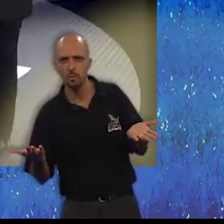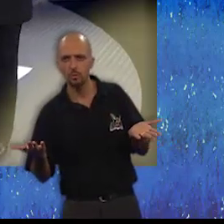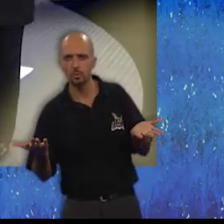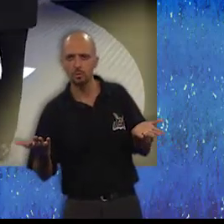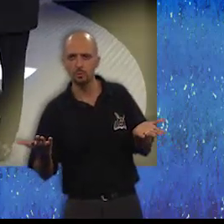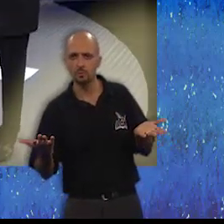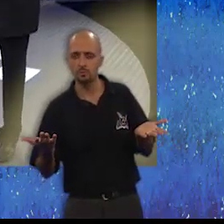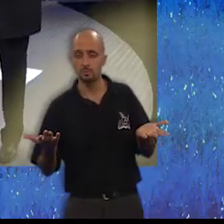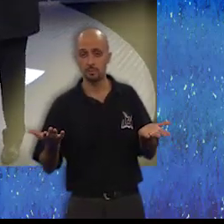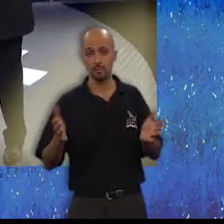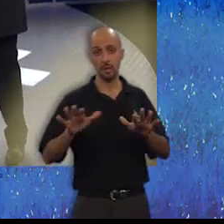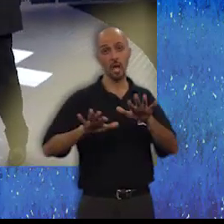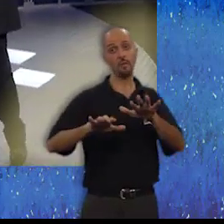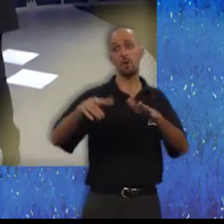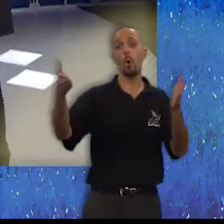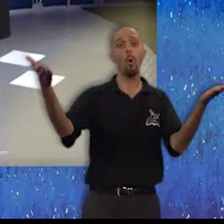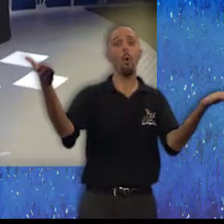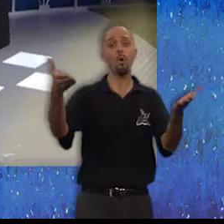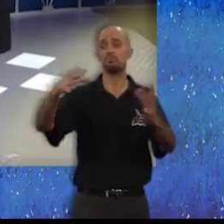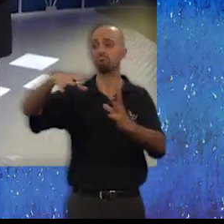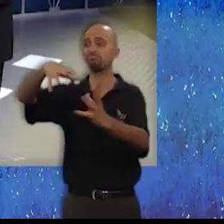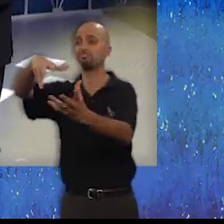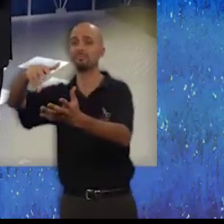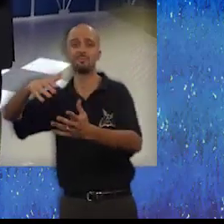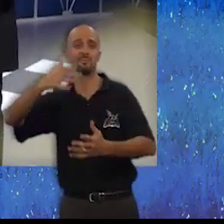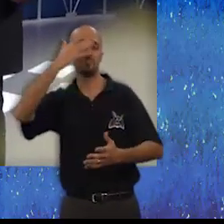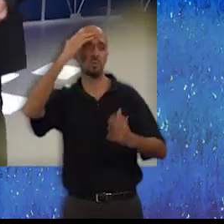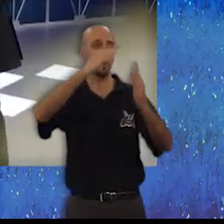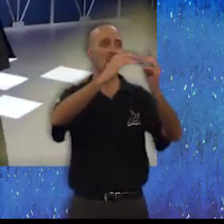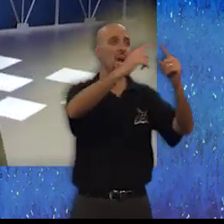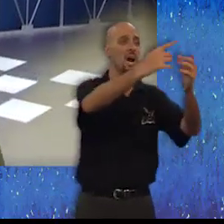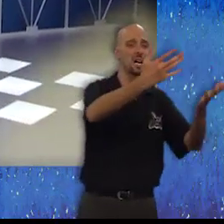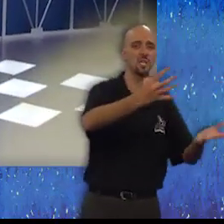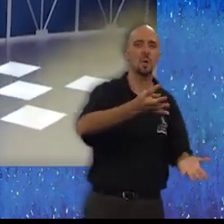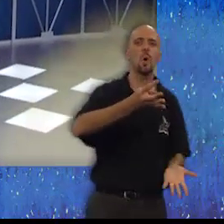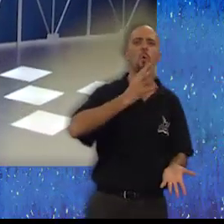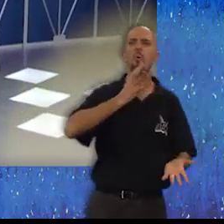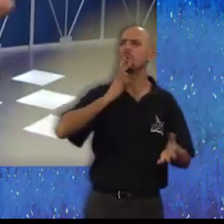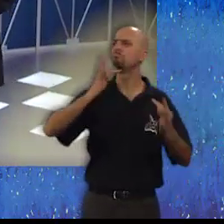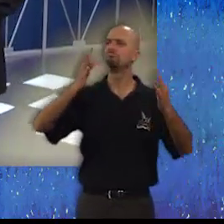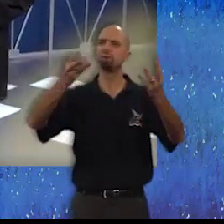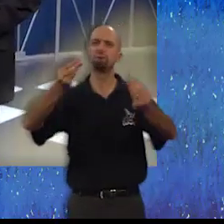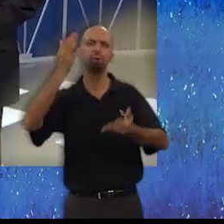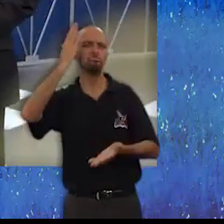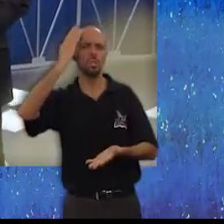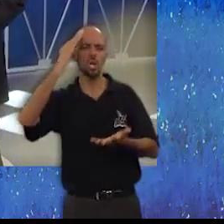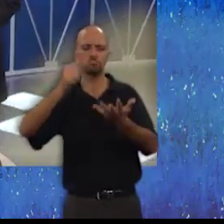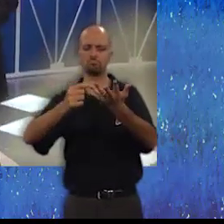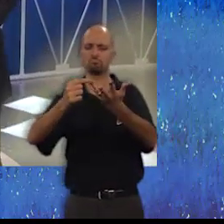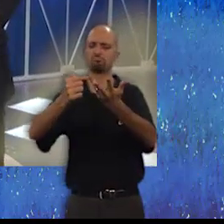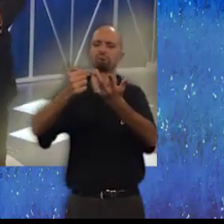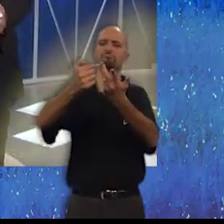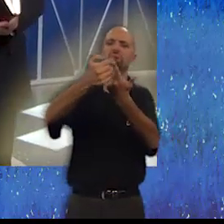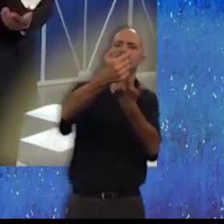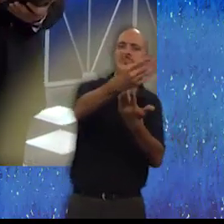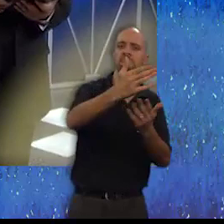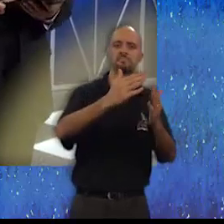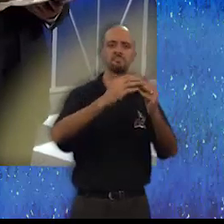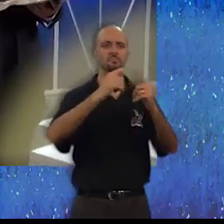E tem gente que pensa assim, né? Acha que sabe tudo, acha que conhece tudo, e não precisa de Jesus mais para nada.